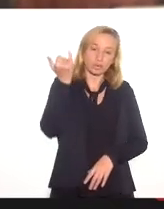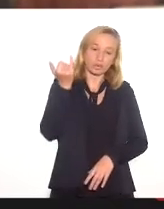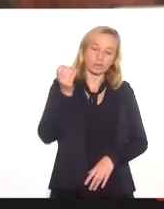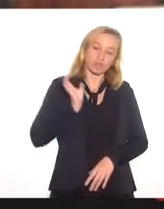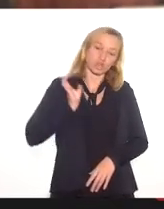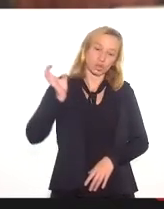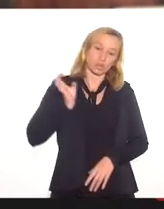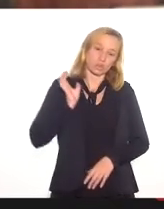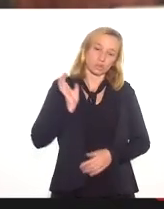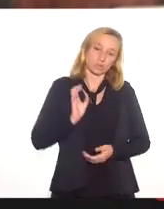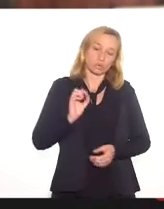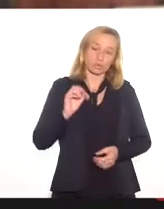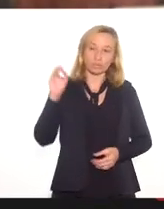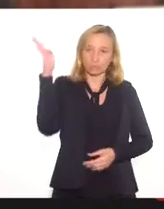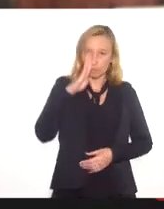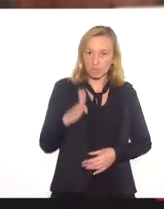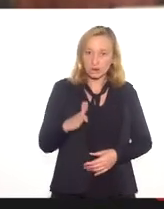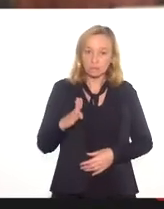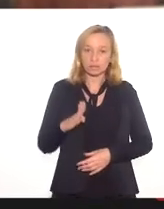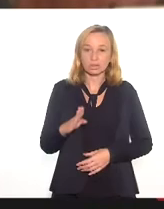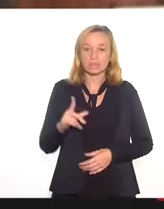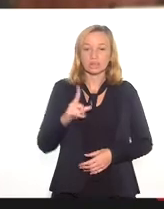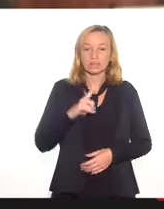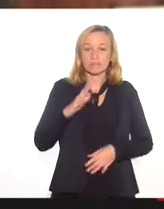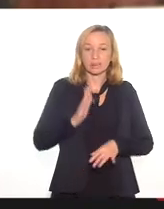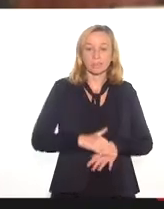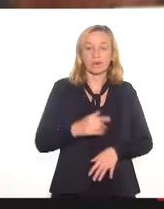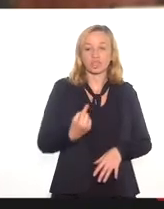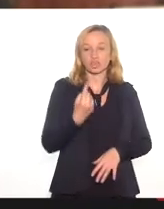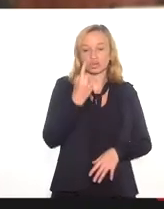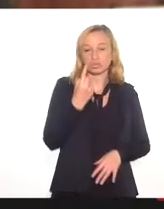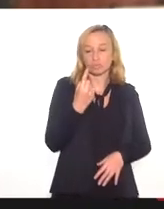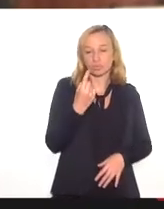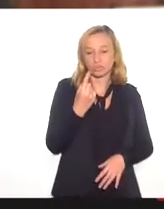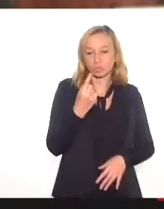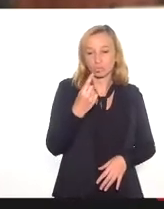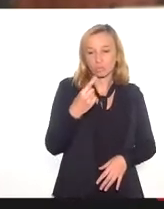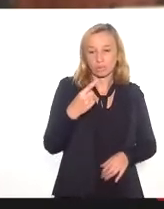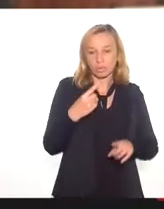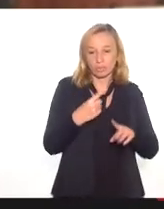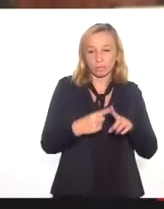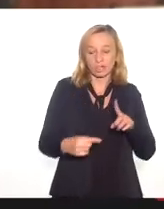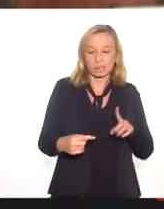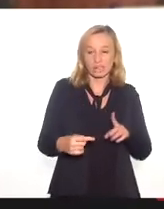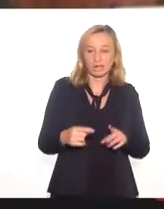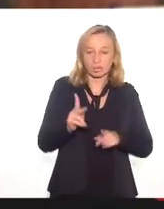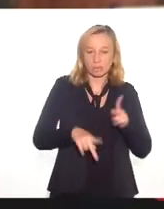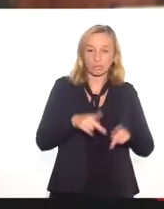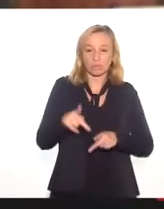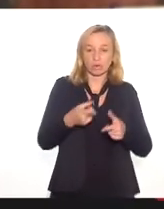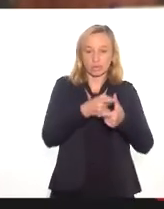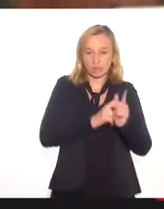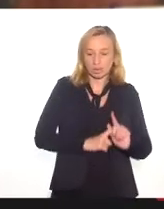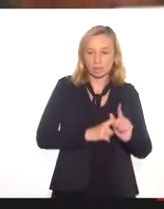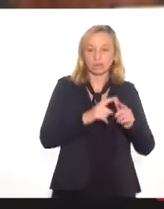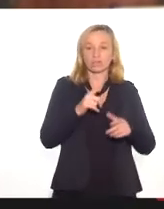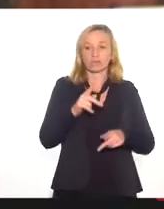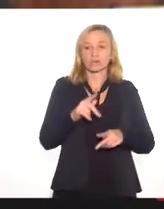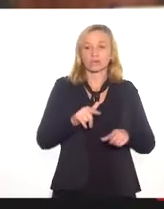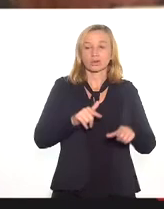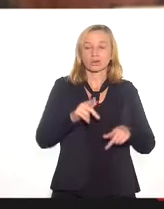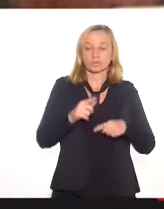rico do Brasil tem mais de um terço de sua população dependente de uma política de